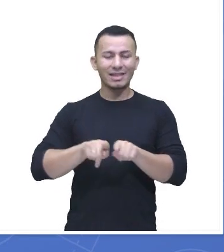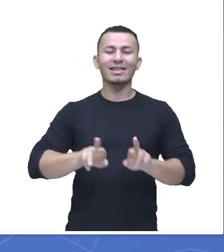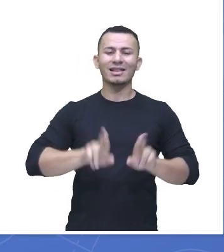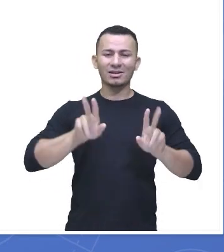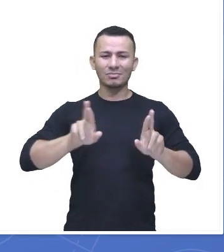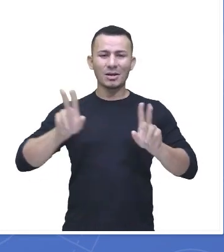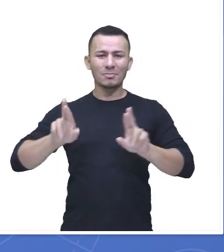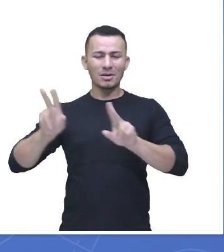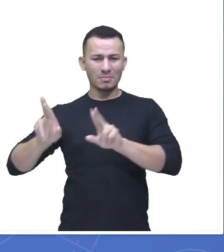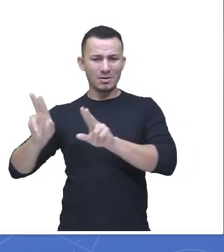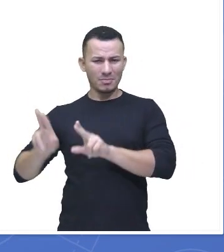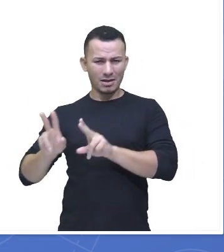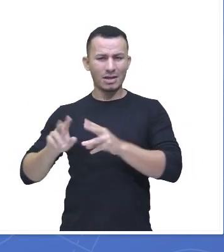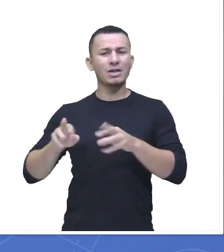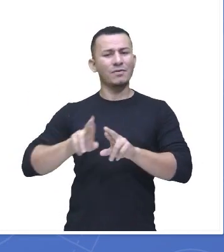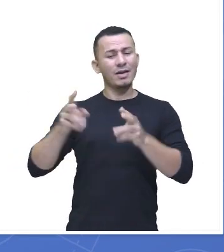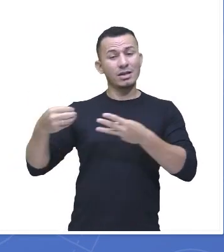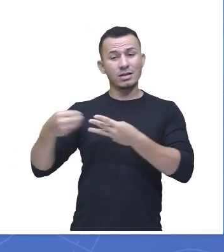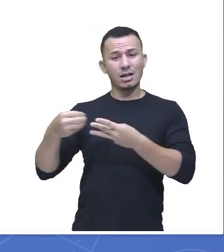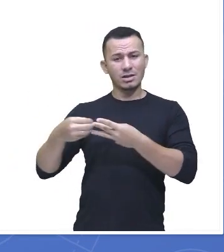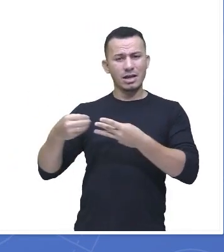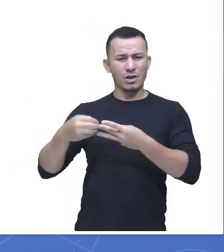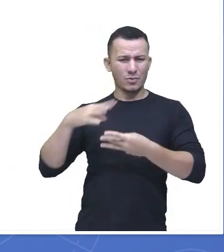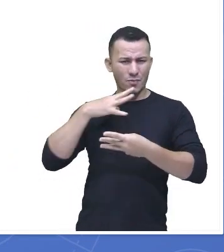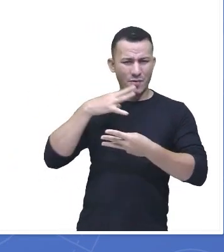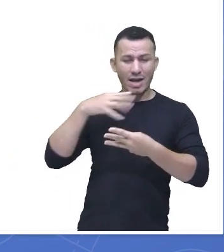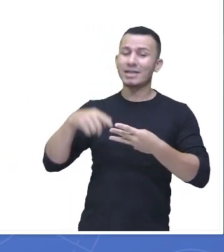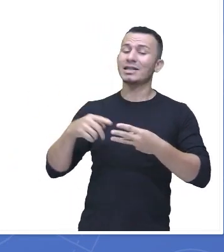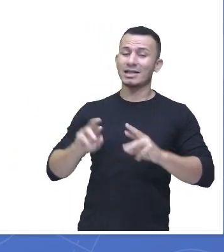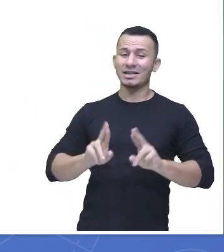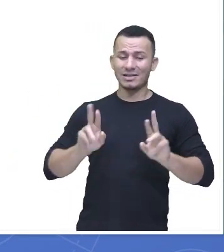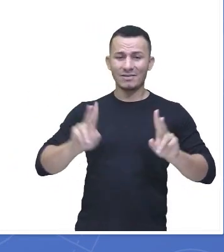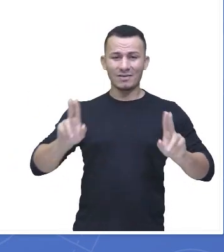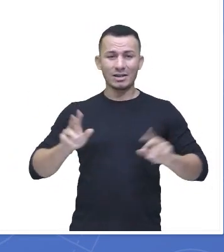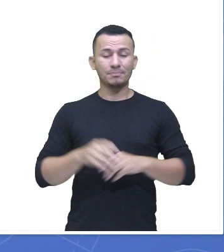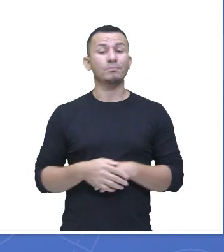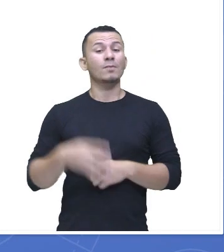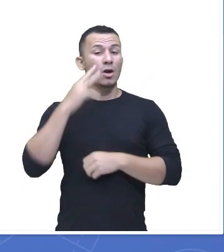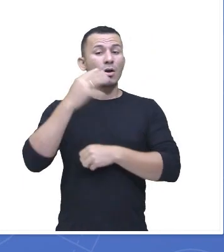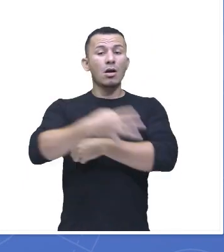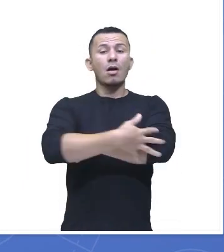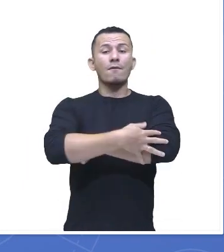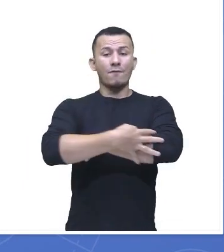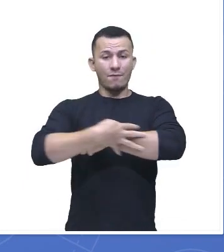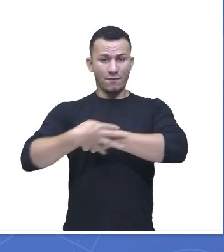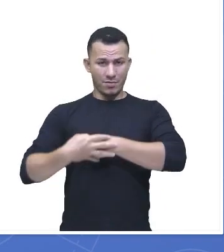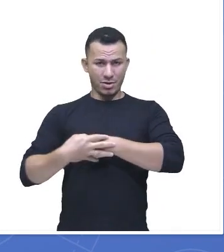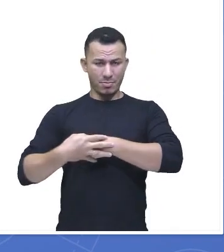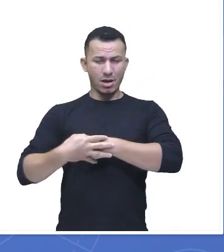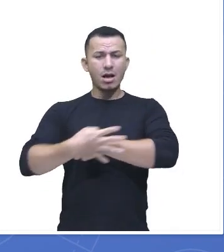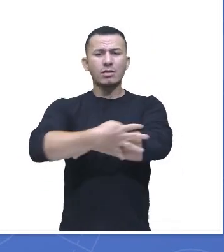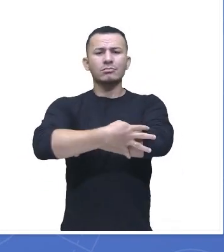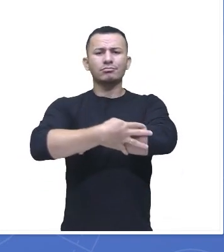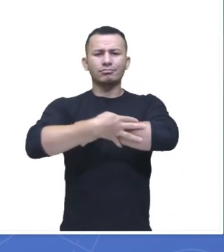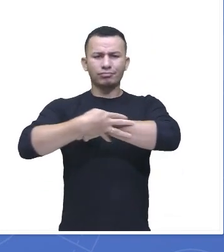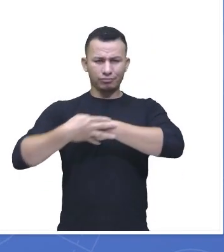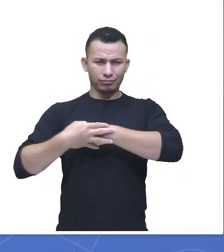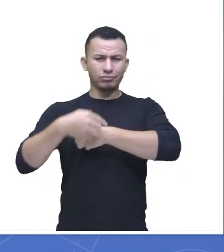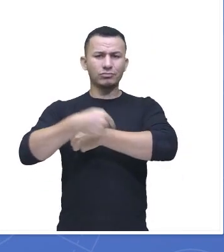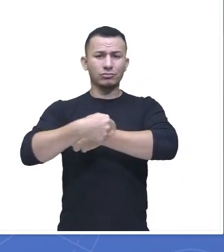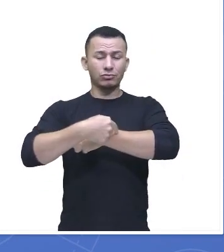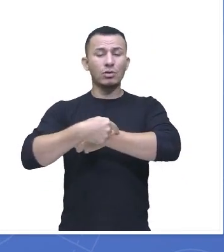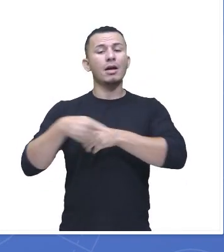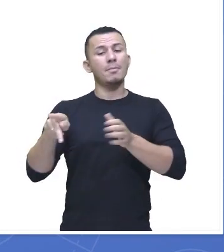daquelas células que a gente conhece, tá? Então, quando a gente fala sobre fibra muscular, nós estamos falando da célula